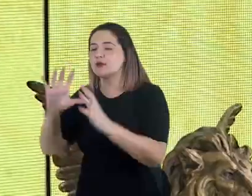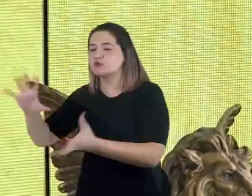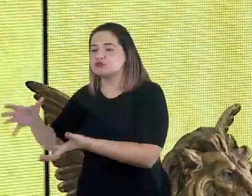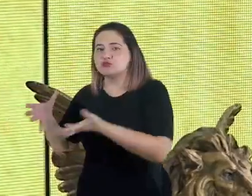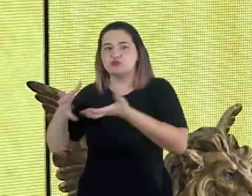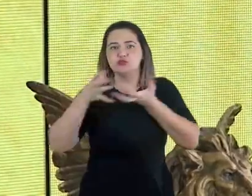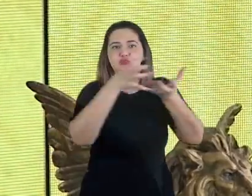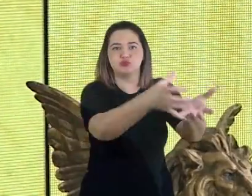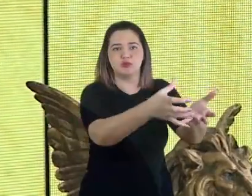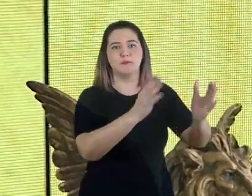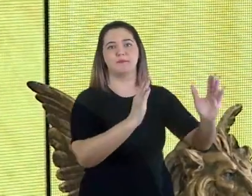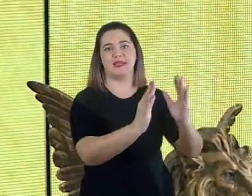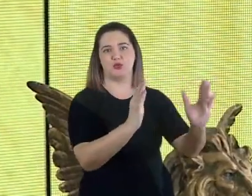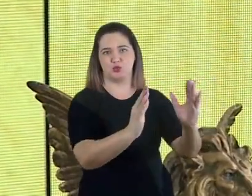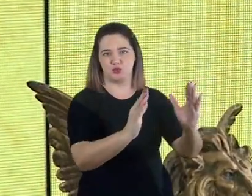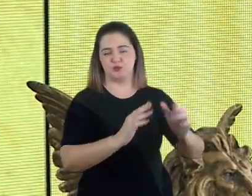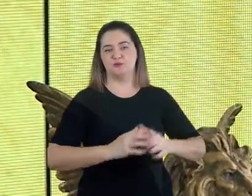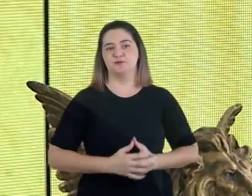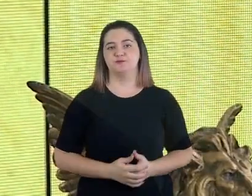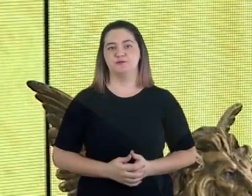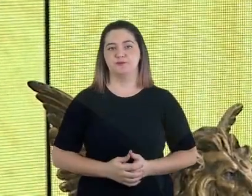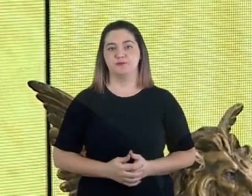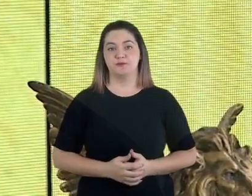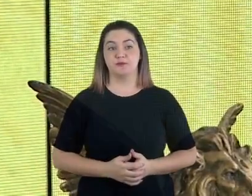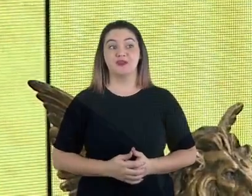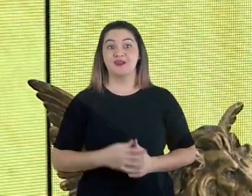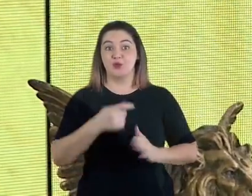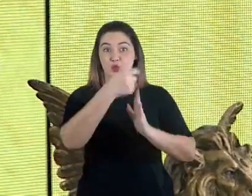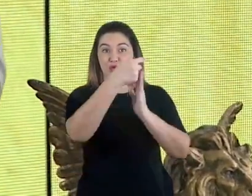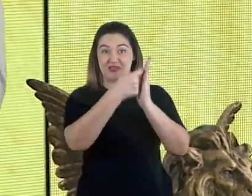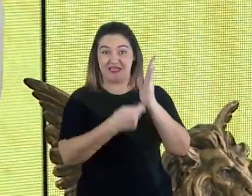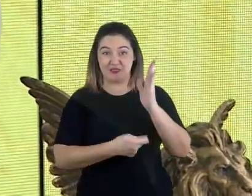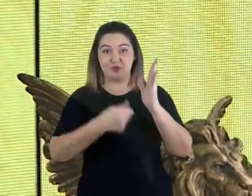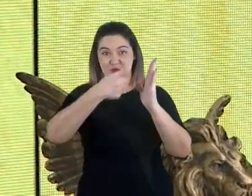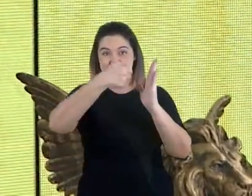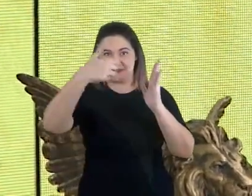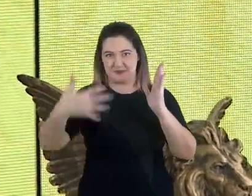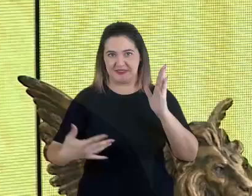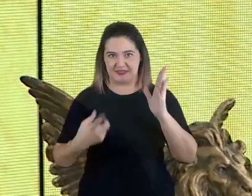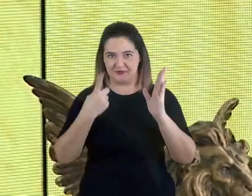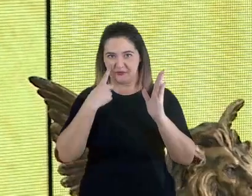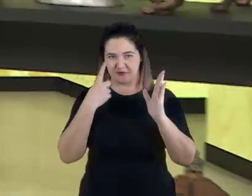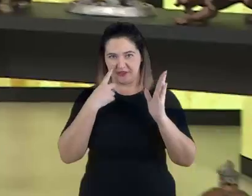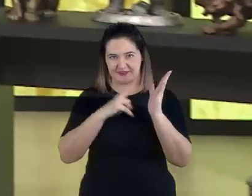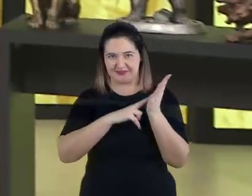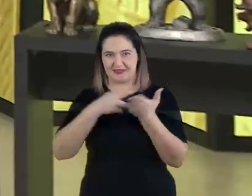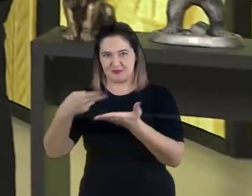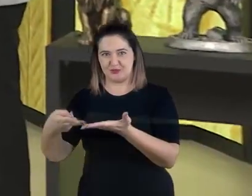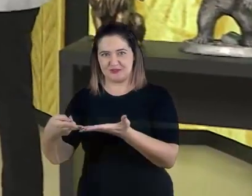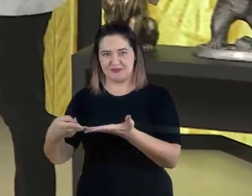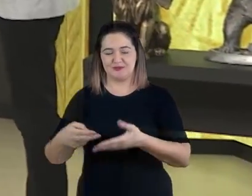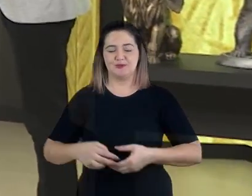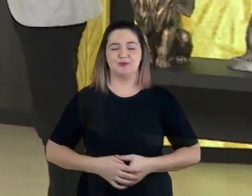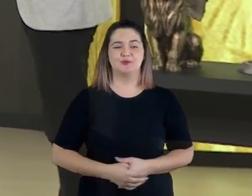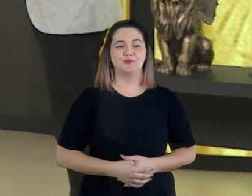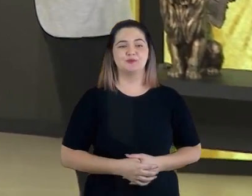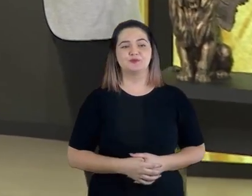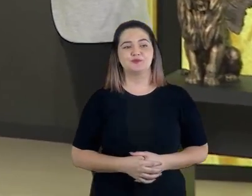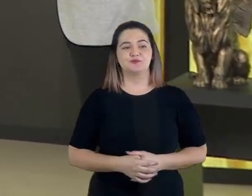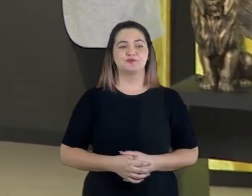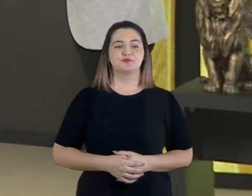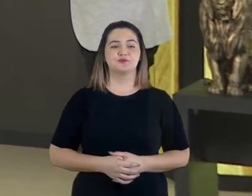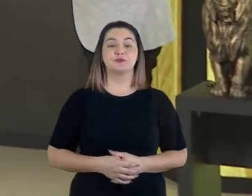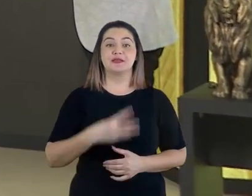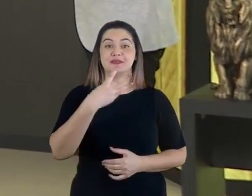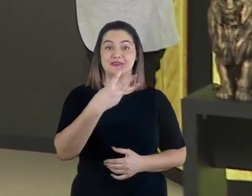de tempo. A primeira seção desse tablete se lê exatamente como está aqui. Eu vou colocar para você. 36